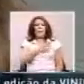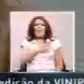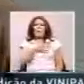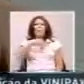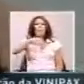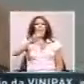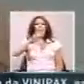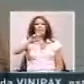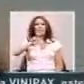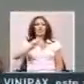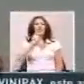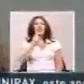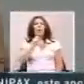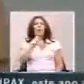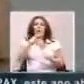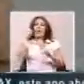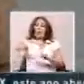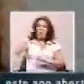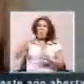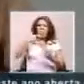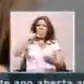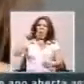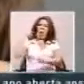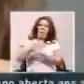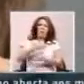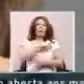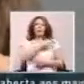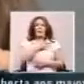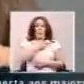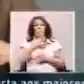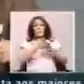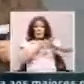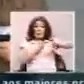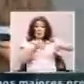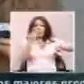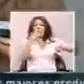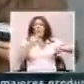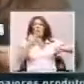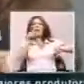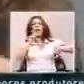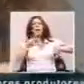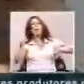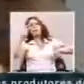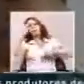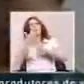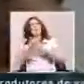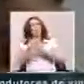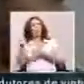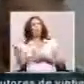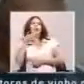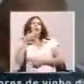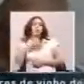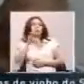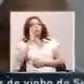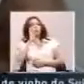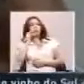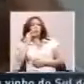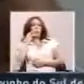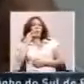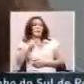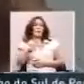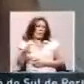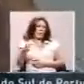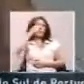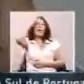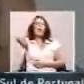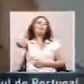nessa intervenção do Ministério e falar com a Isabel Macedo Pinto. Ela é psicóloga e também já está habituada a lidar com algumas das praxes, excessos e não